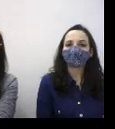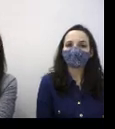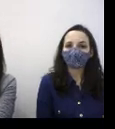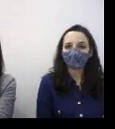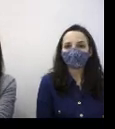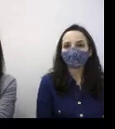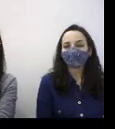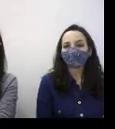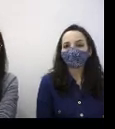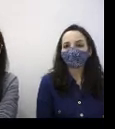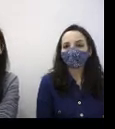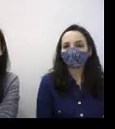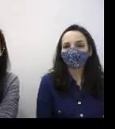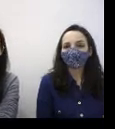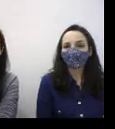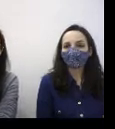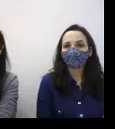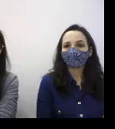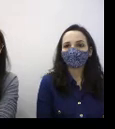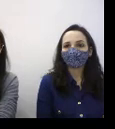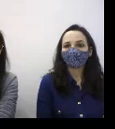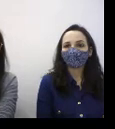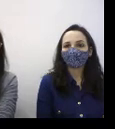inutilidade, sentimentos de desvalia,